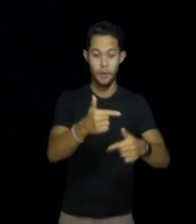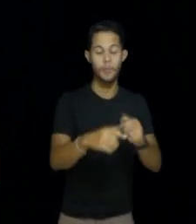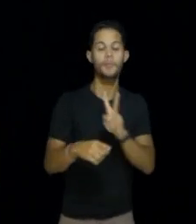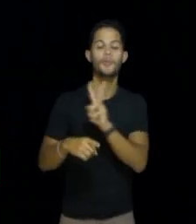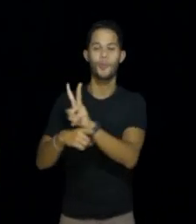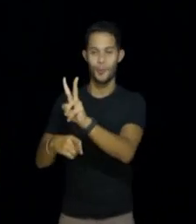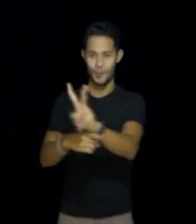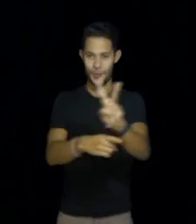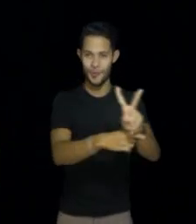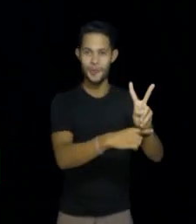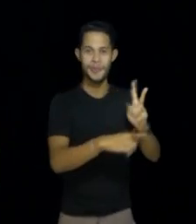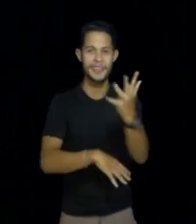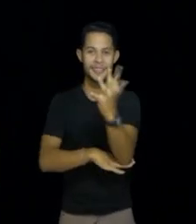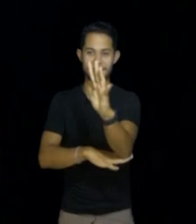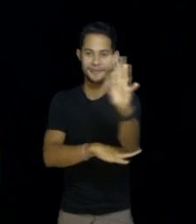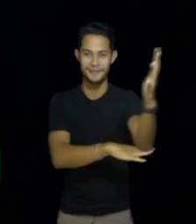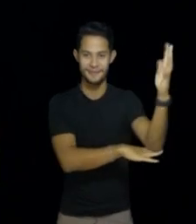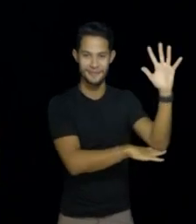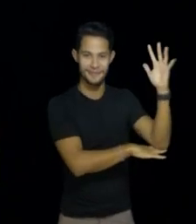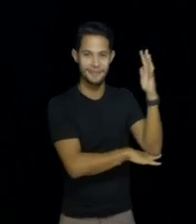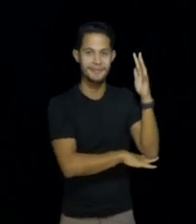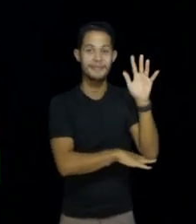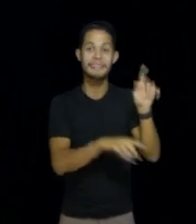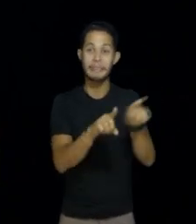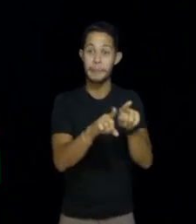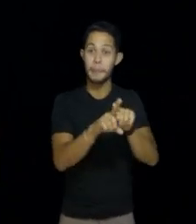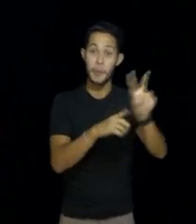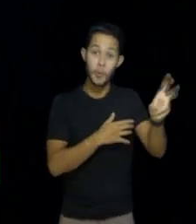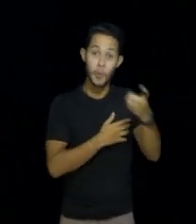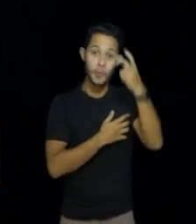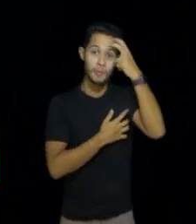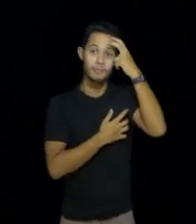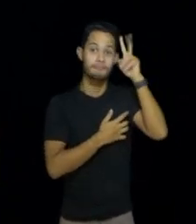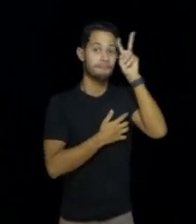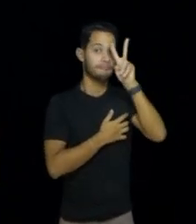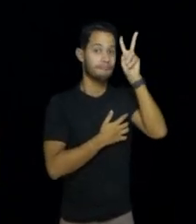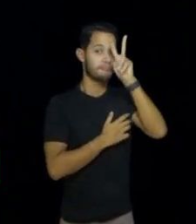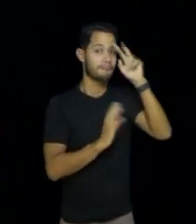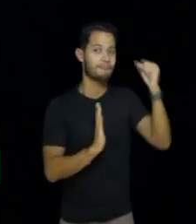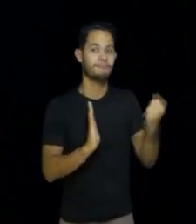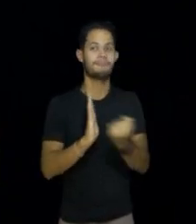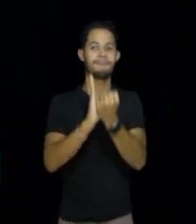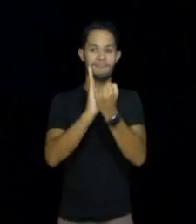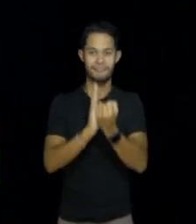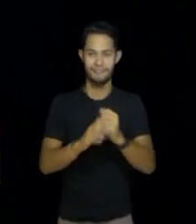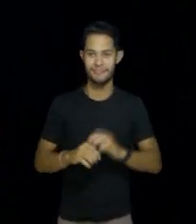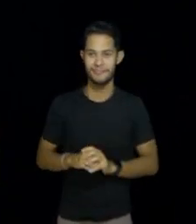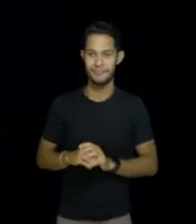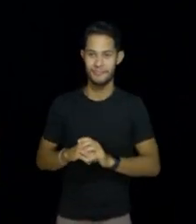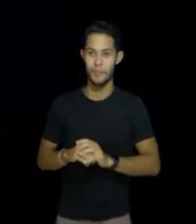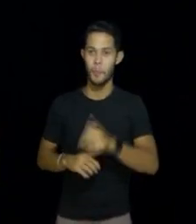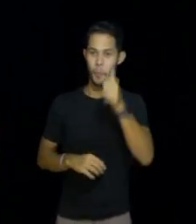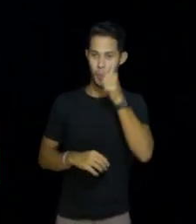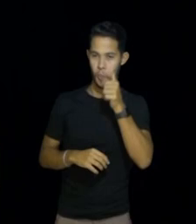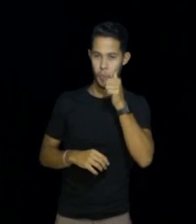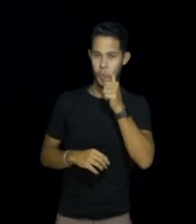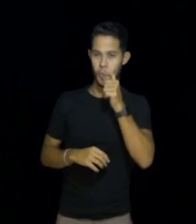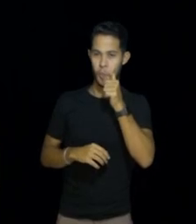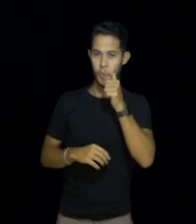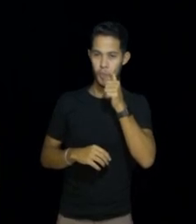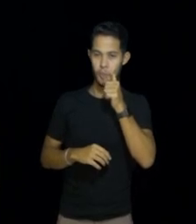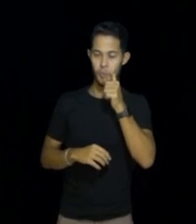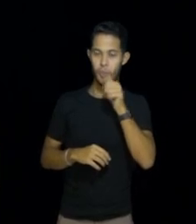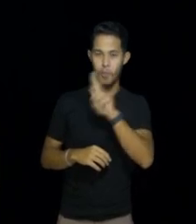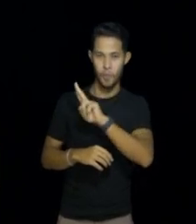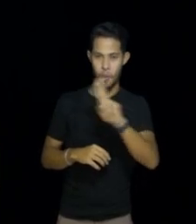patrimônio histórico e cultural. É o caso da Rota Enxaimel, eleita pela ONU uma das melhores vilas turísticas do